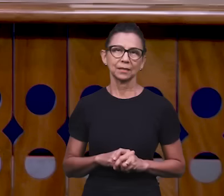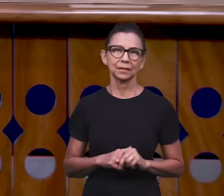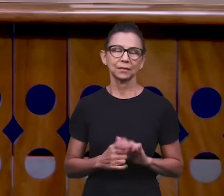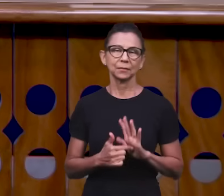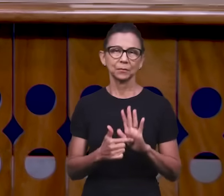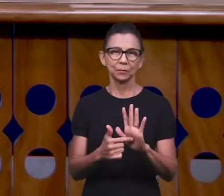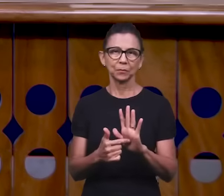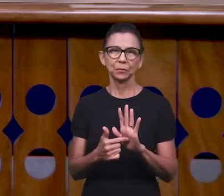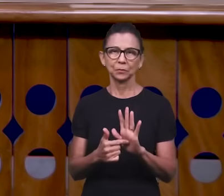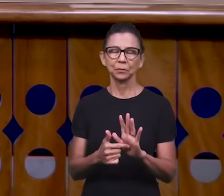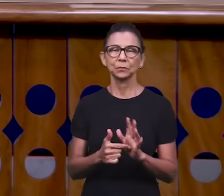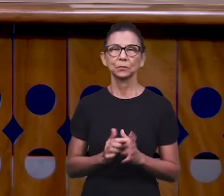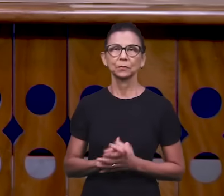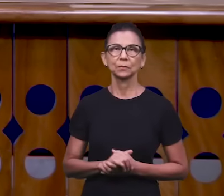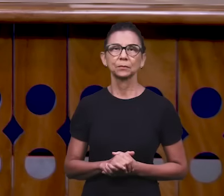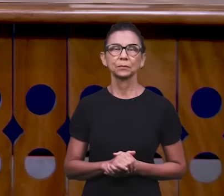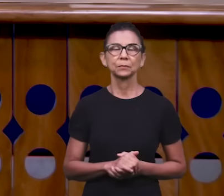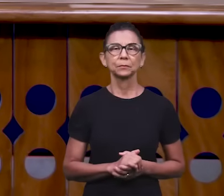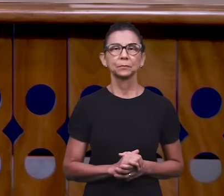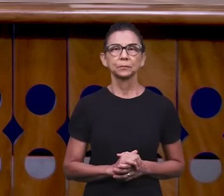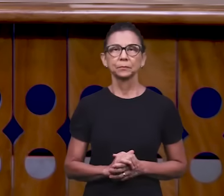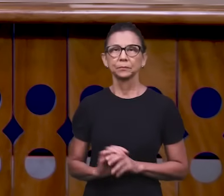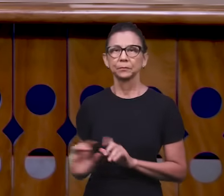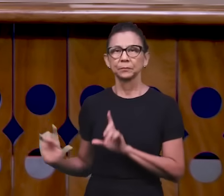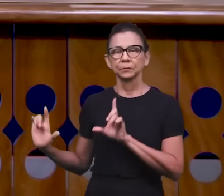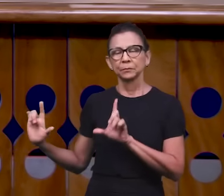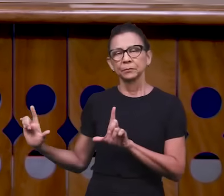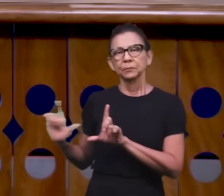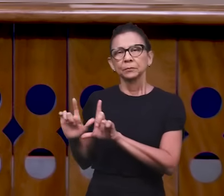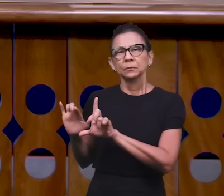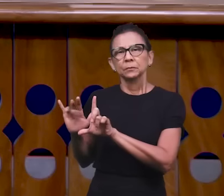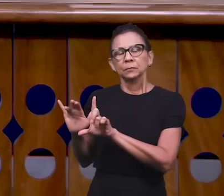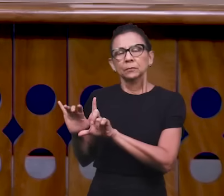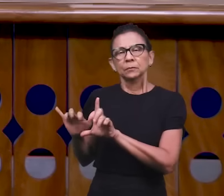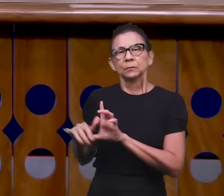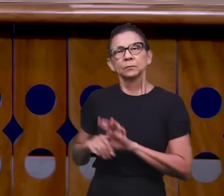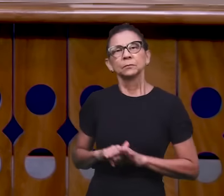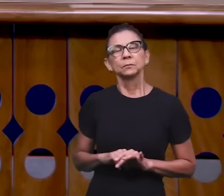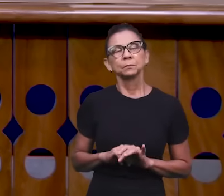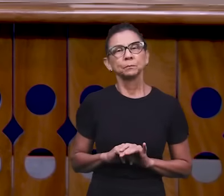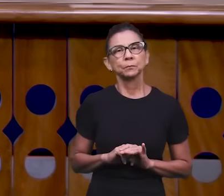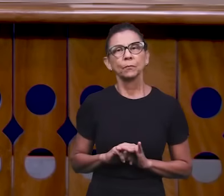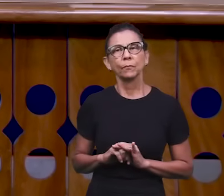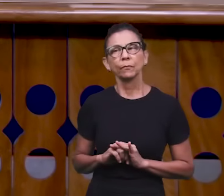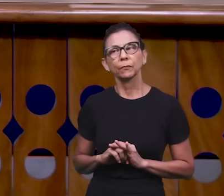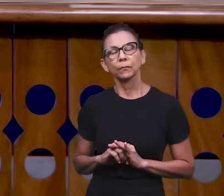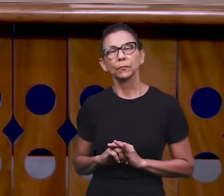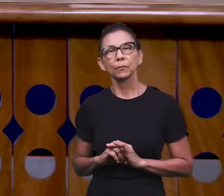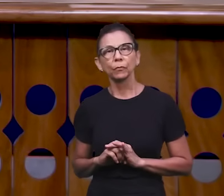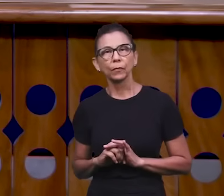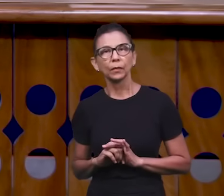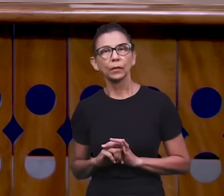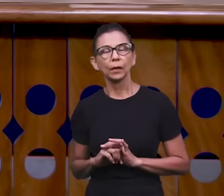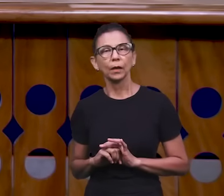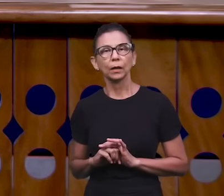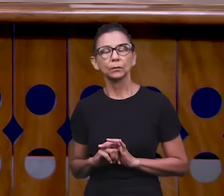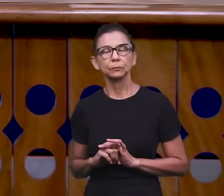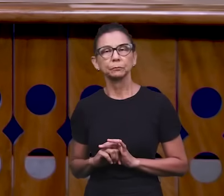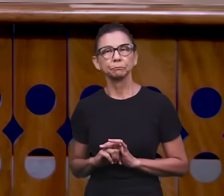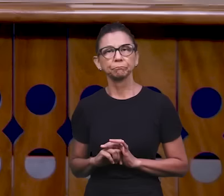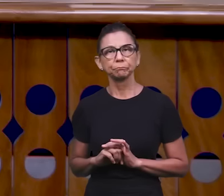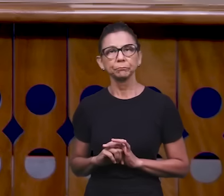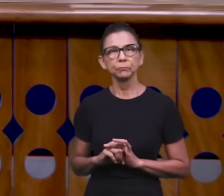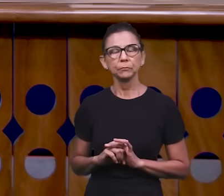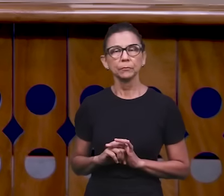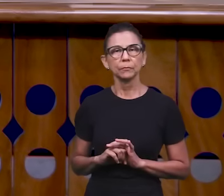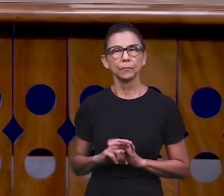de apresentar aí, você pode ver aí na tela um QR Code que mostra a necessidade de atendimento